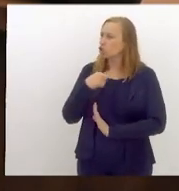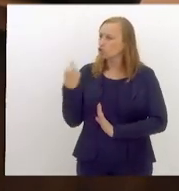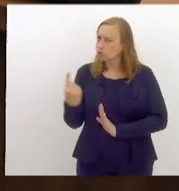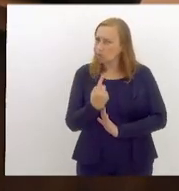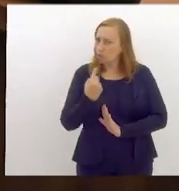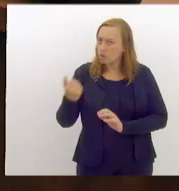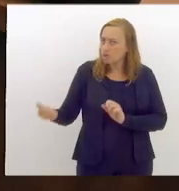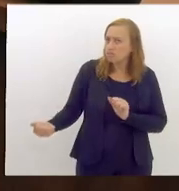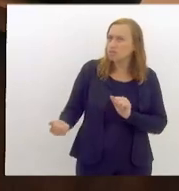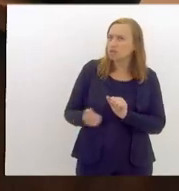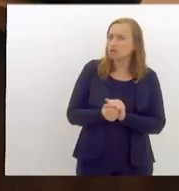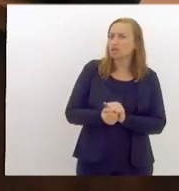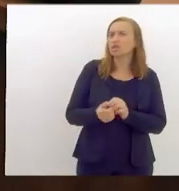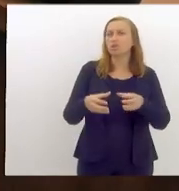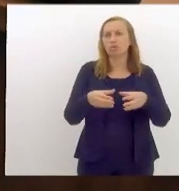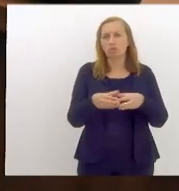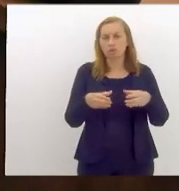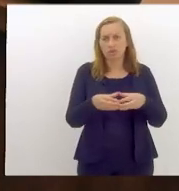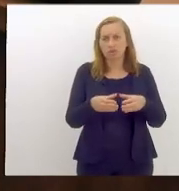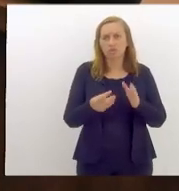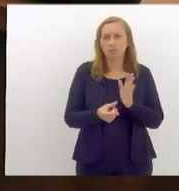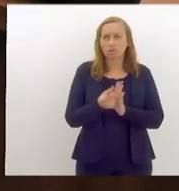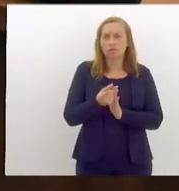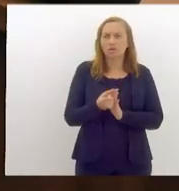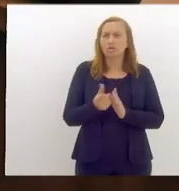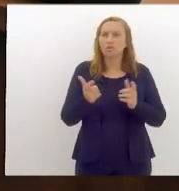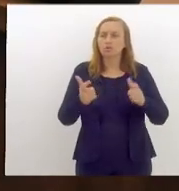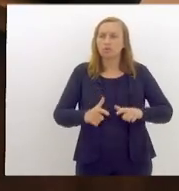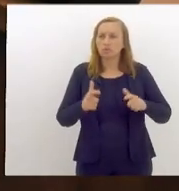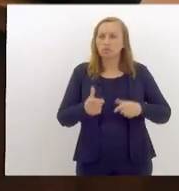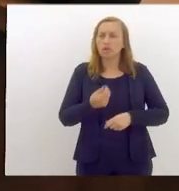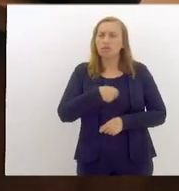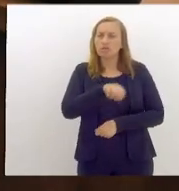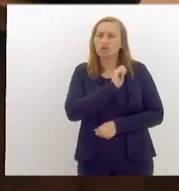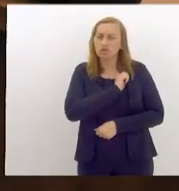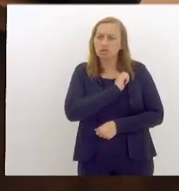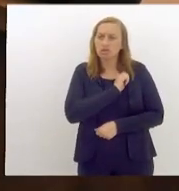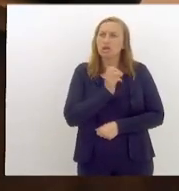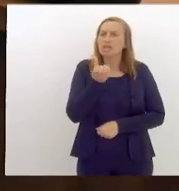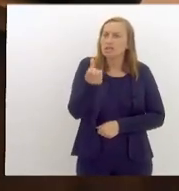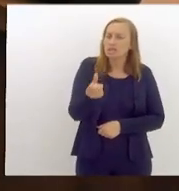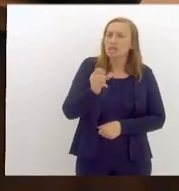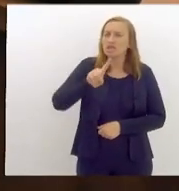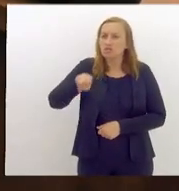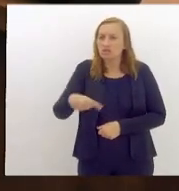emendamos na comissão de orçamento o espaço fiscal de